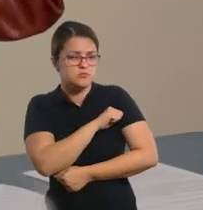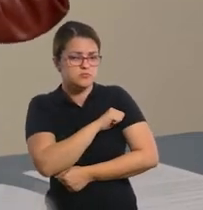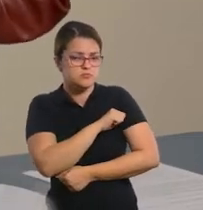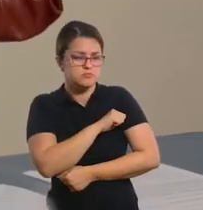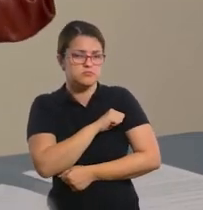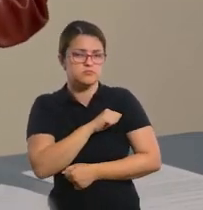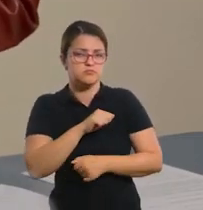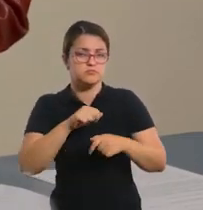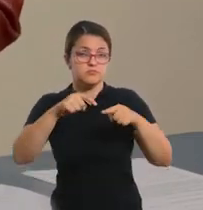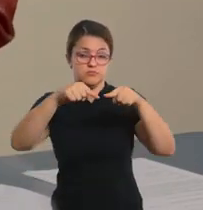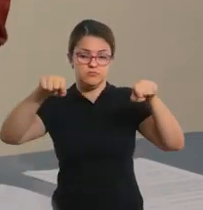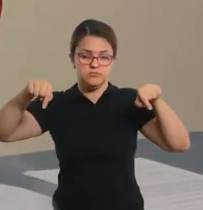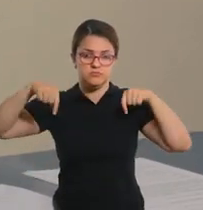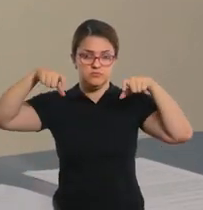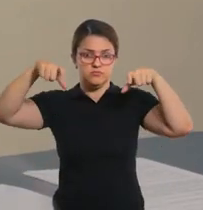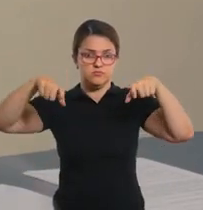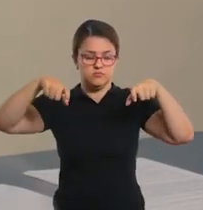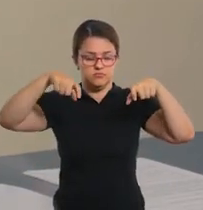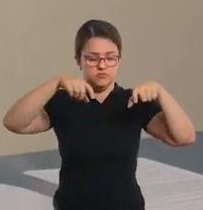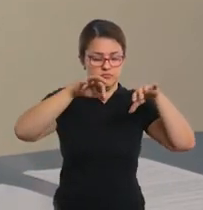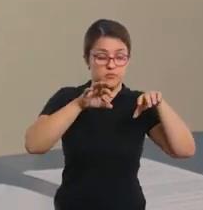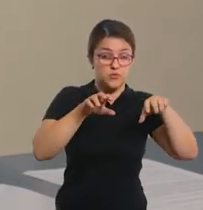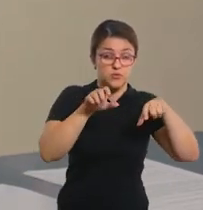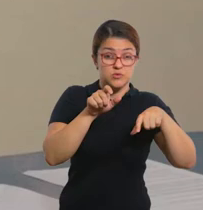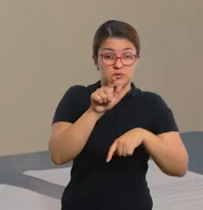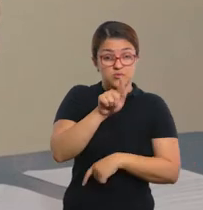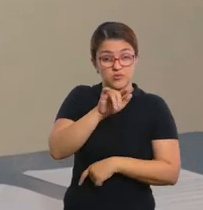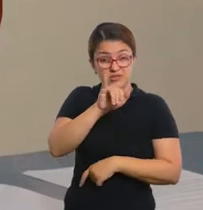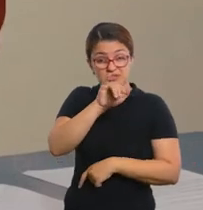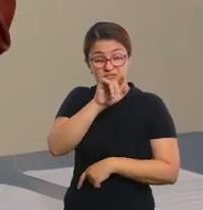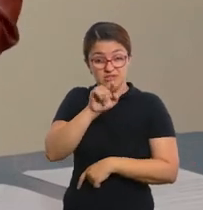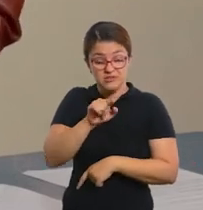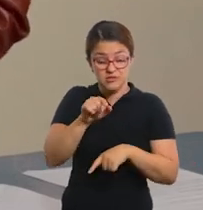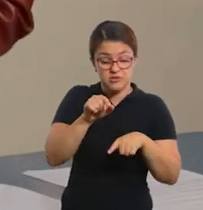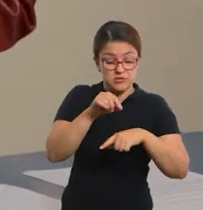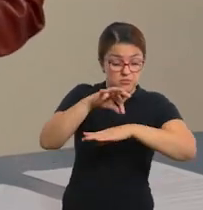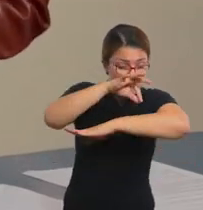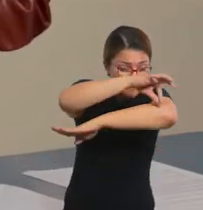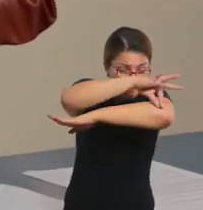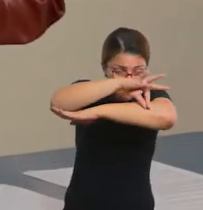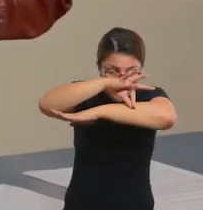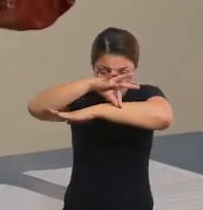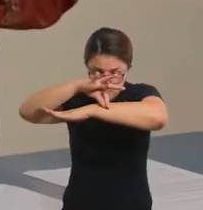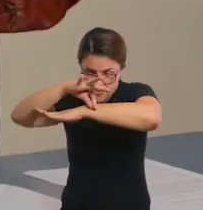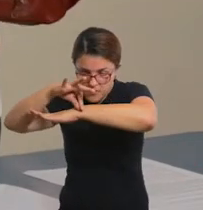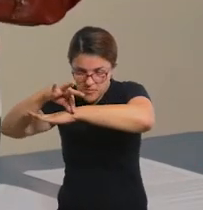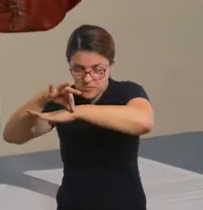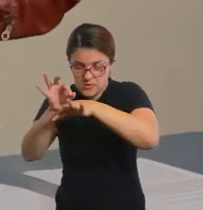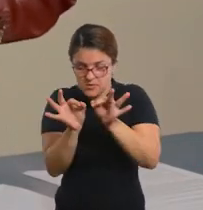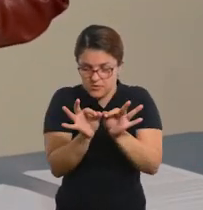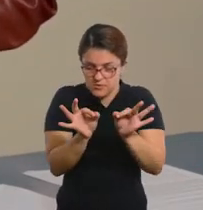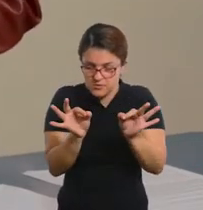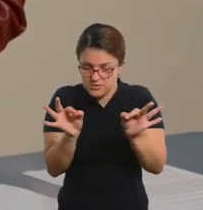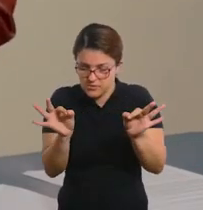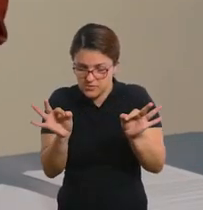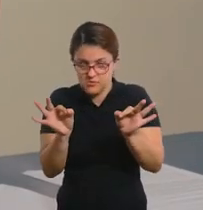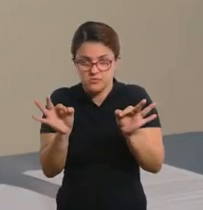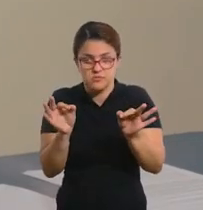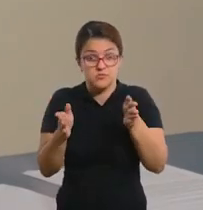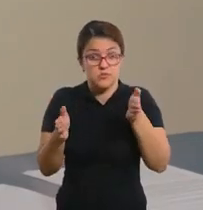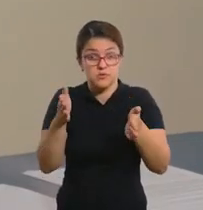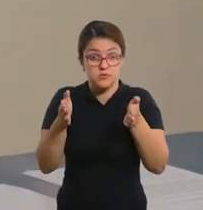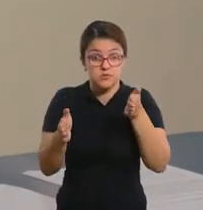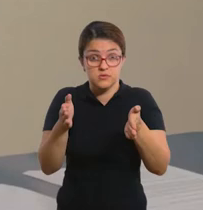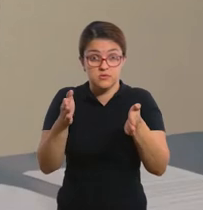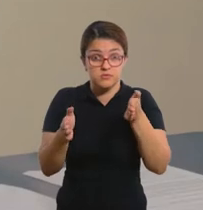no chão da quadra usando giz, que eles se colocassem nas posições indicadas na reta, sempre mantendo a distância entre si. Em